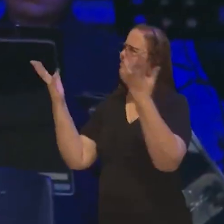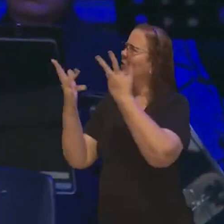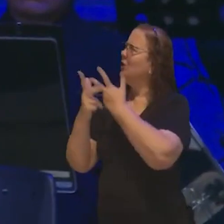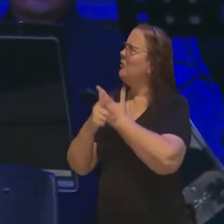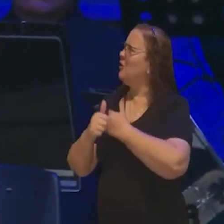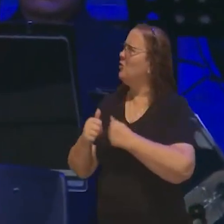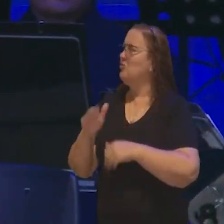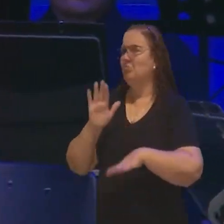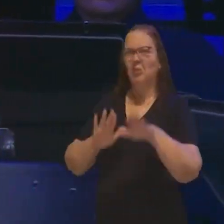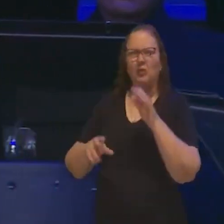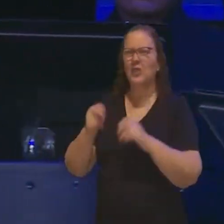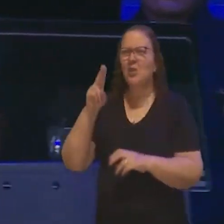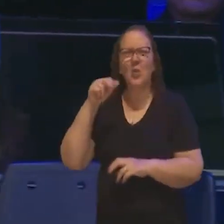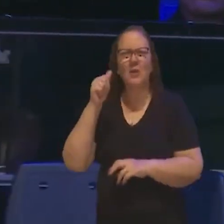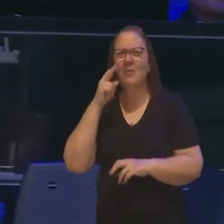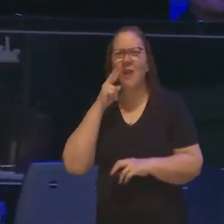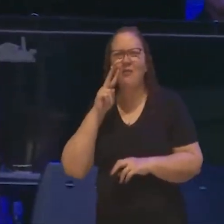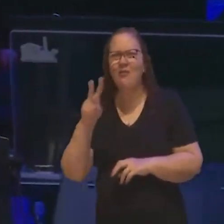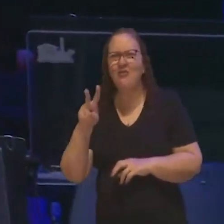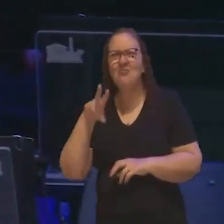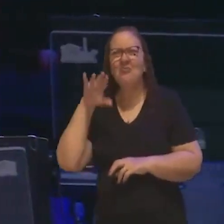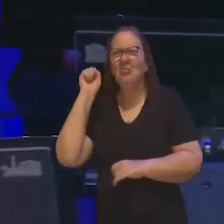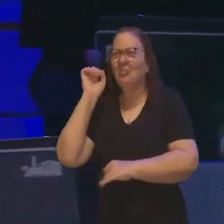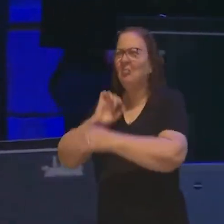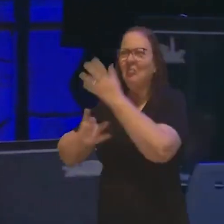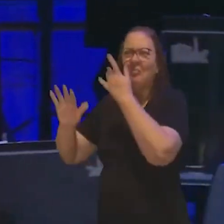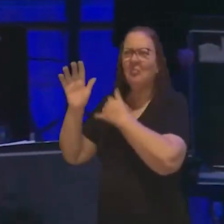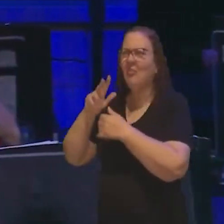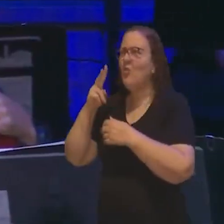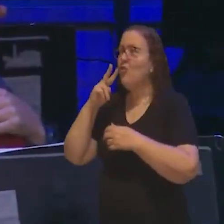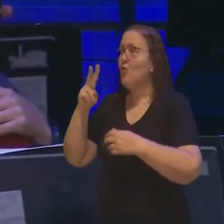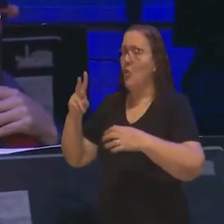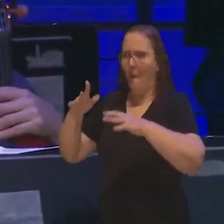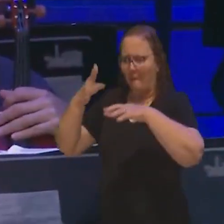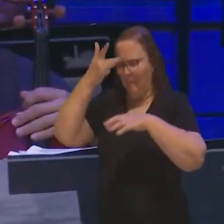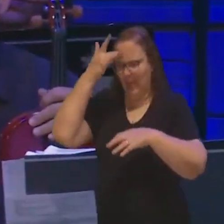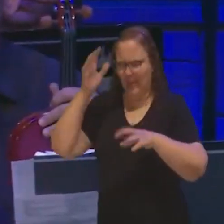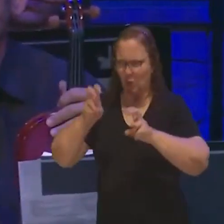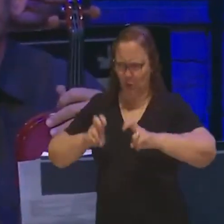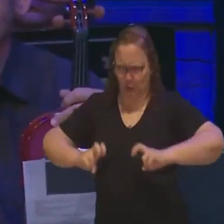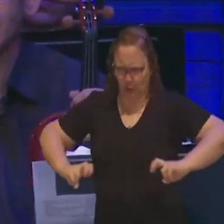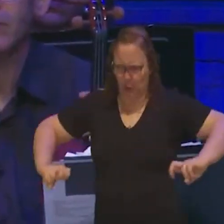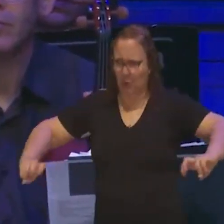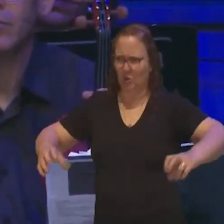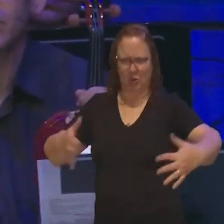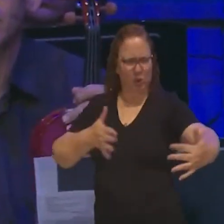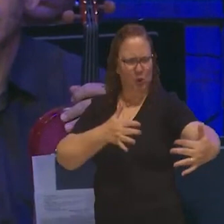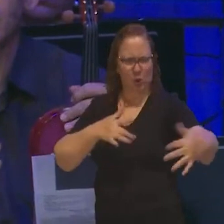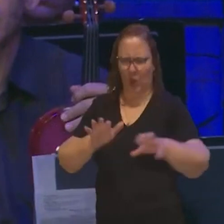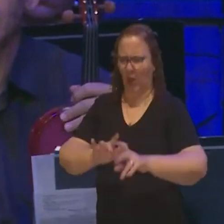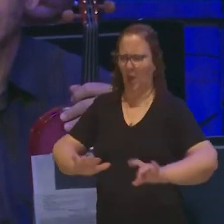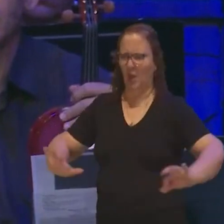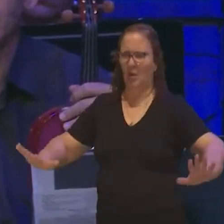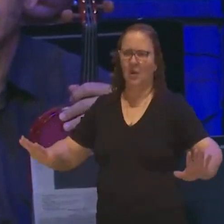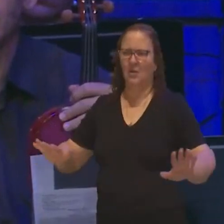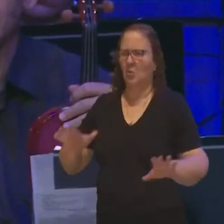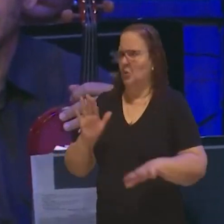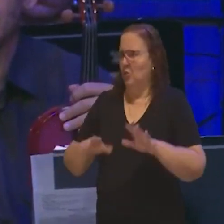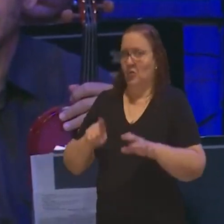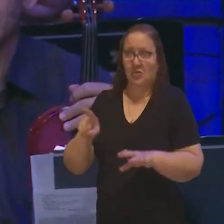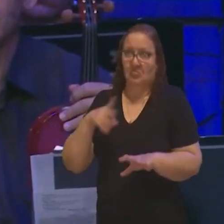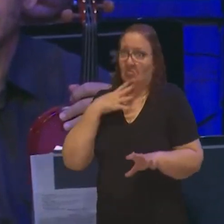nunca tenha visto, ouvido e tenha presenciado uma orquestra como esta. Não sei. Talvez você nunca tenha entrado, inclusive, numa igreja